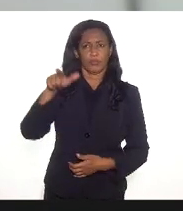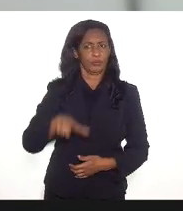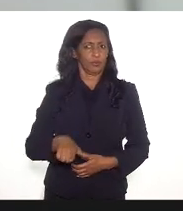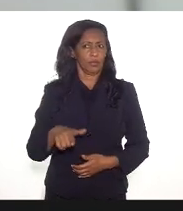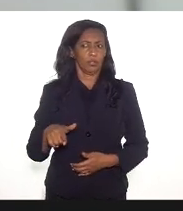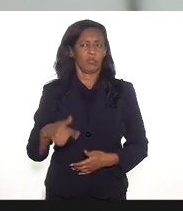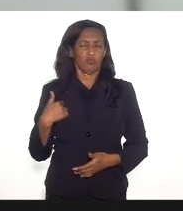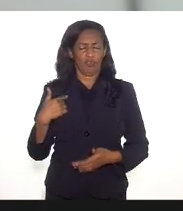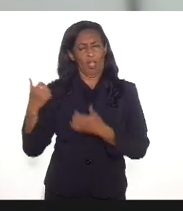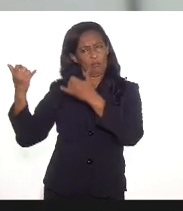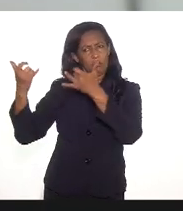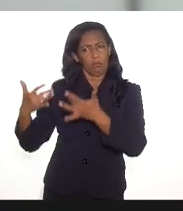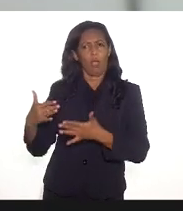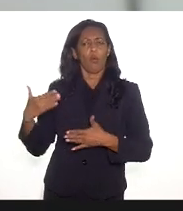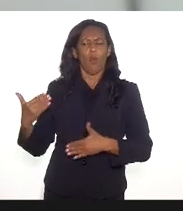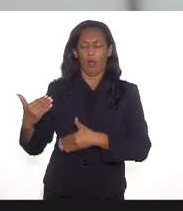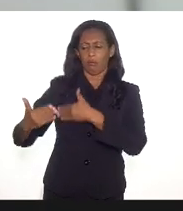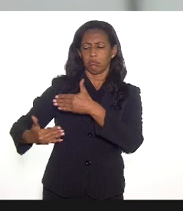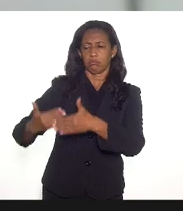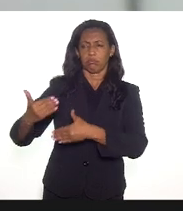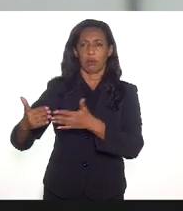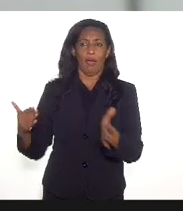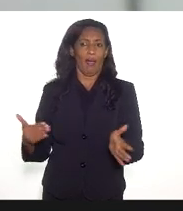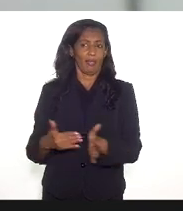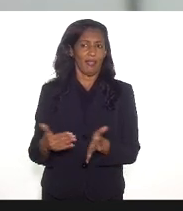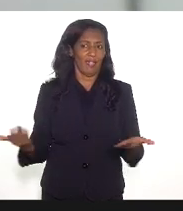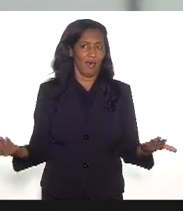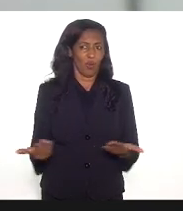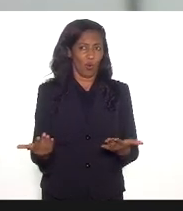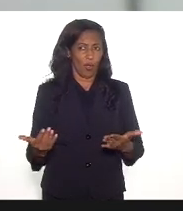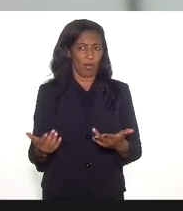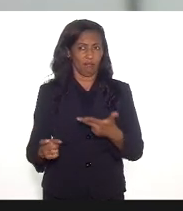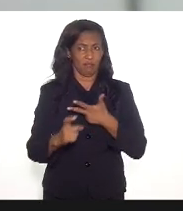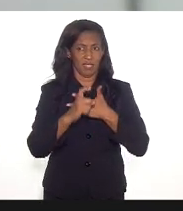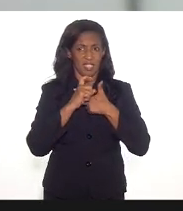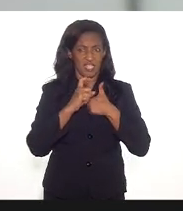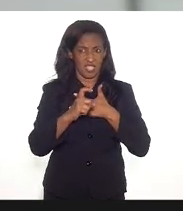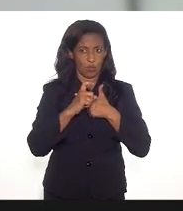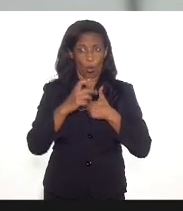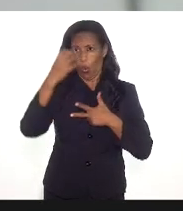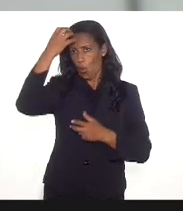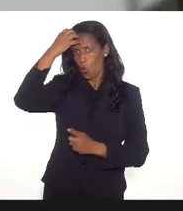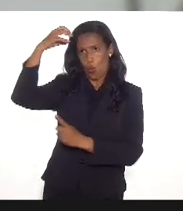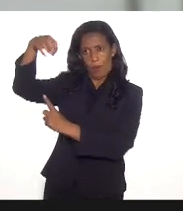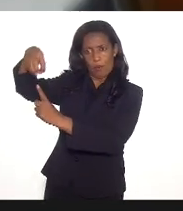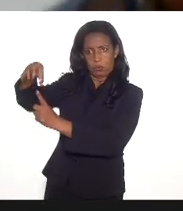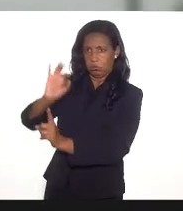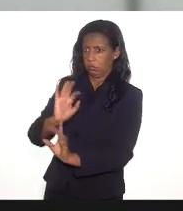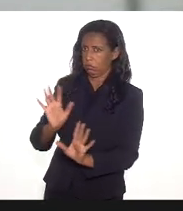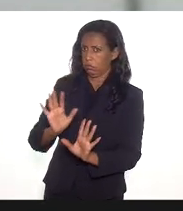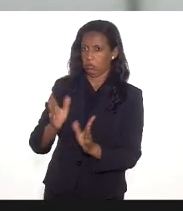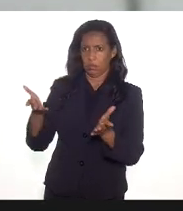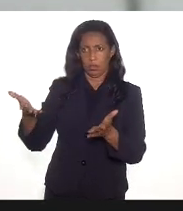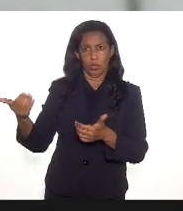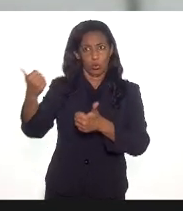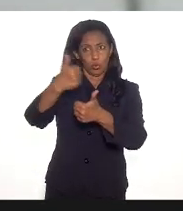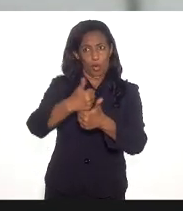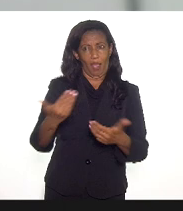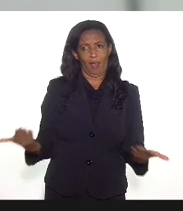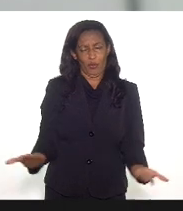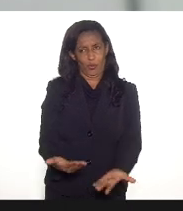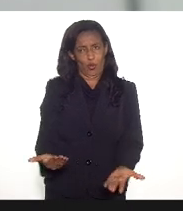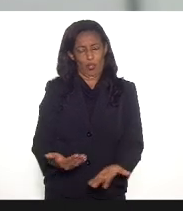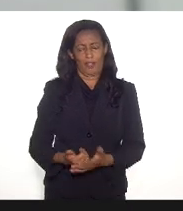esses passos. Mas, até agora, o Executivo, e não é culpa de Vossa Excelência, que acabou de assumir a Secretaria